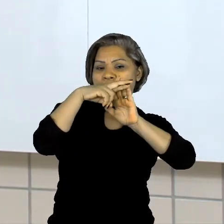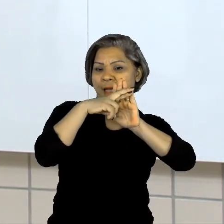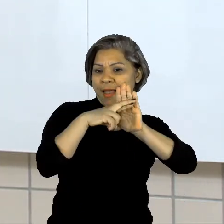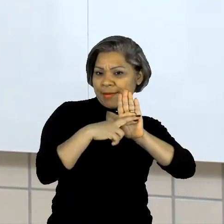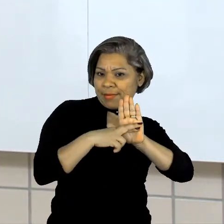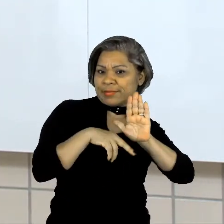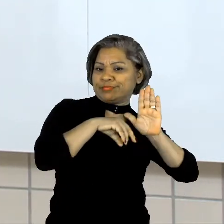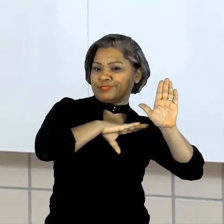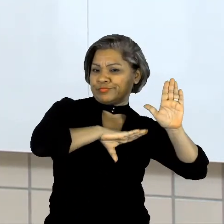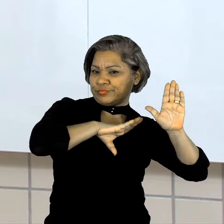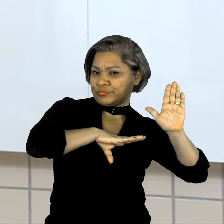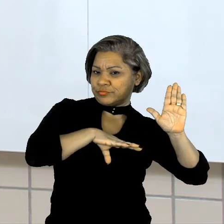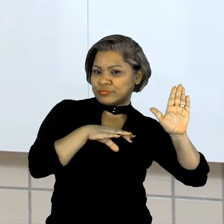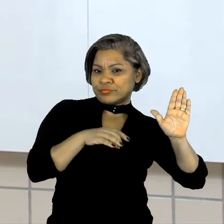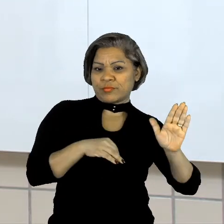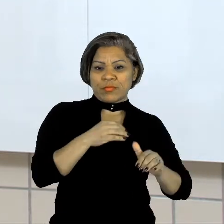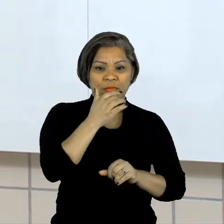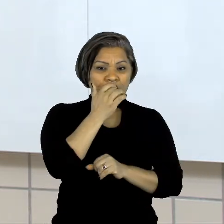fácil.